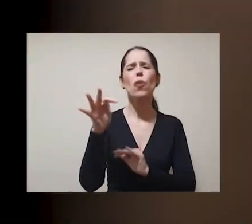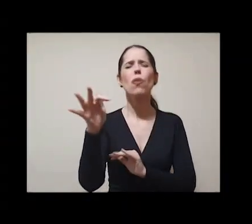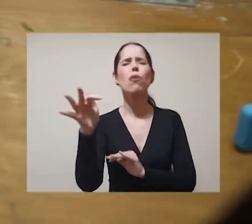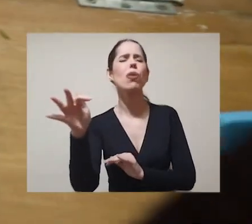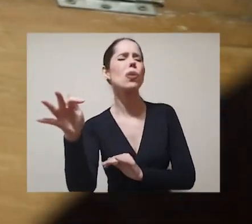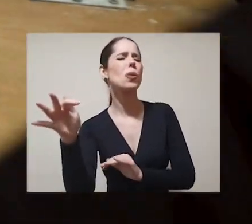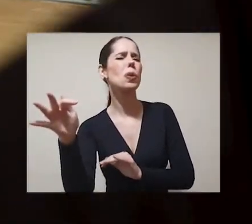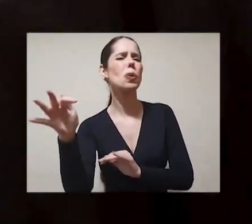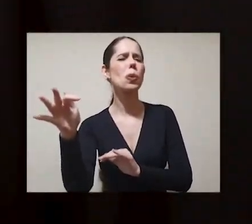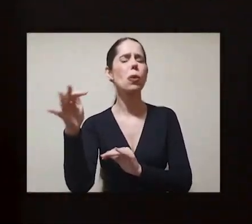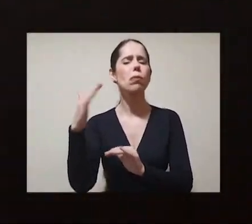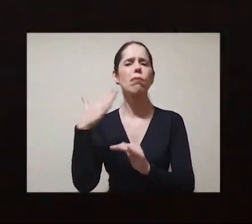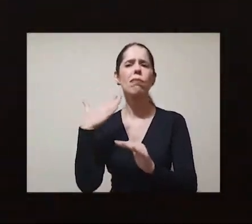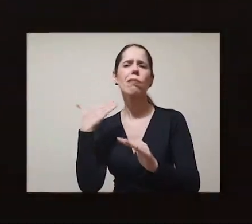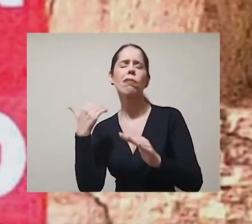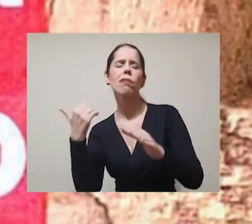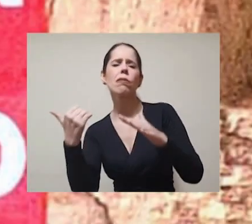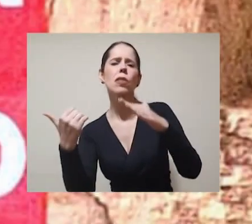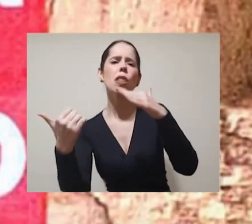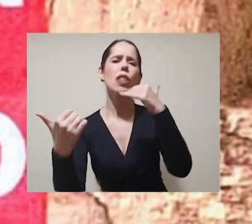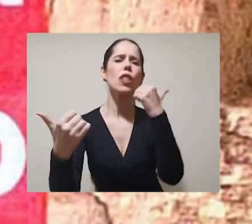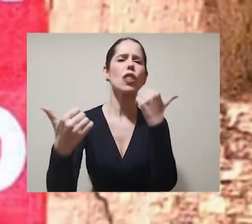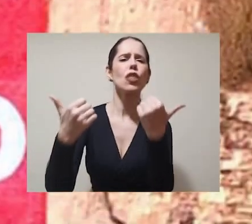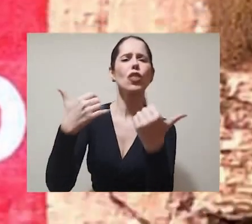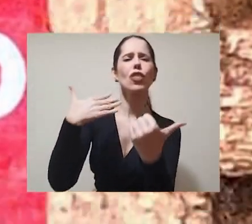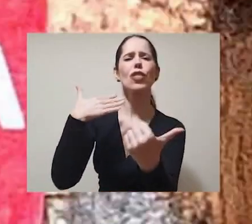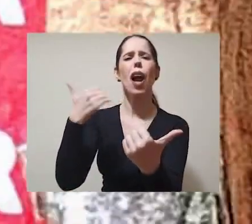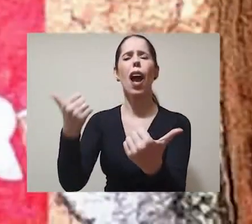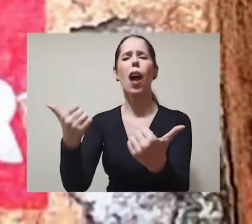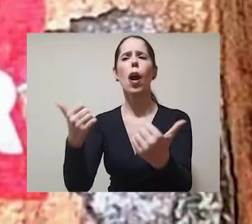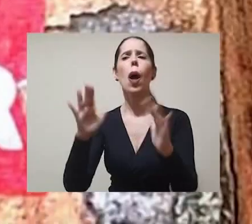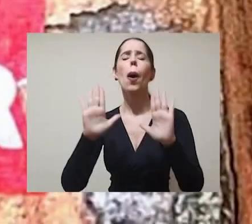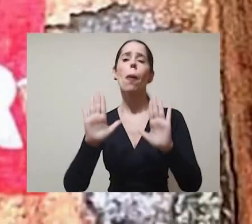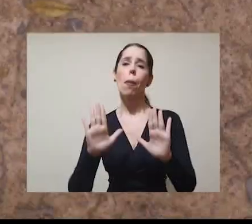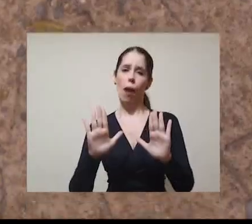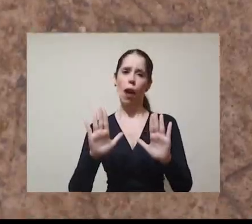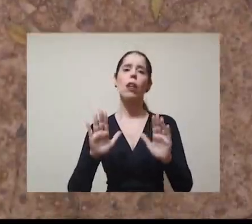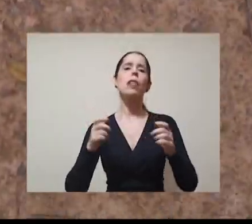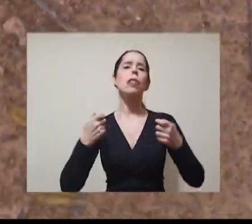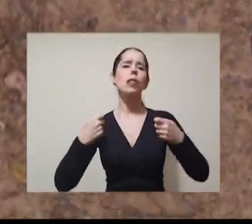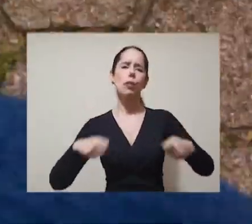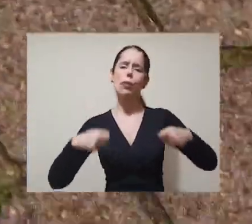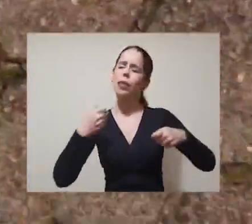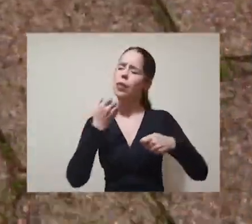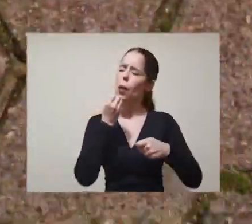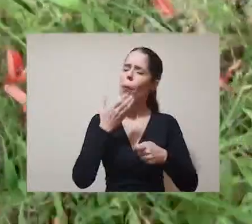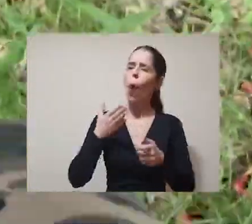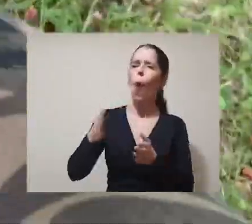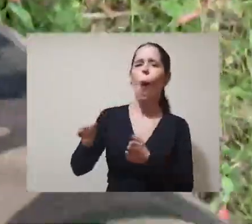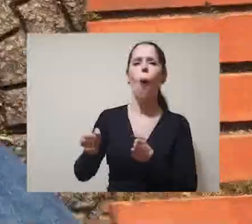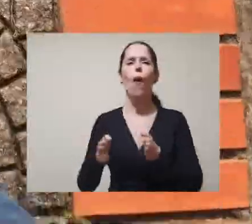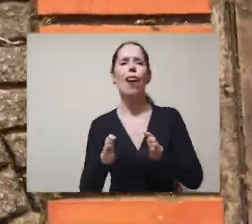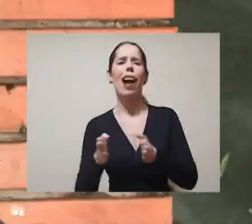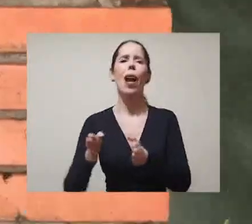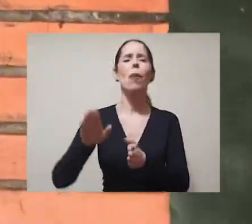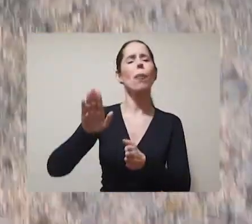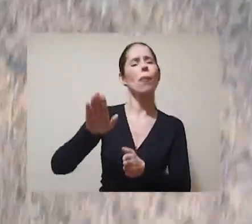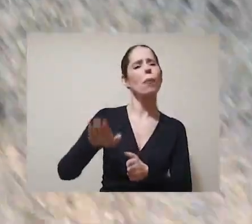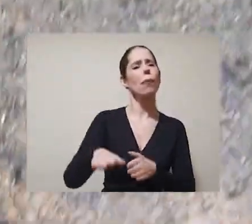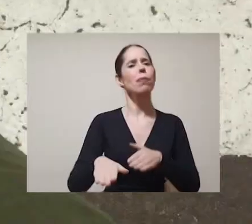ouve o futuro, é ele quem chama. Não se chega lá sem um